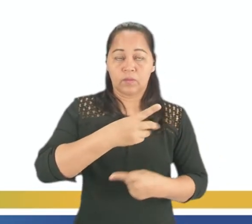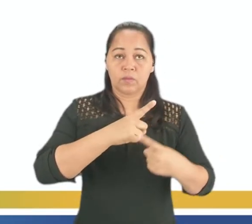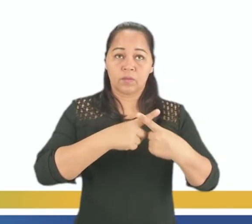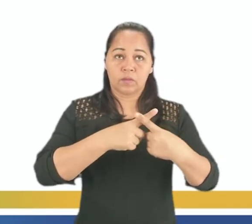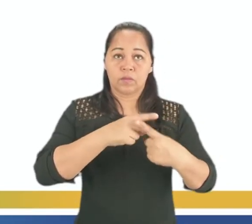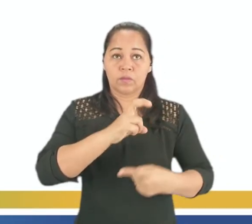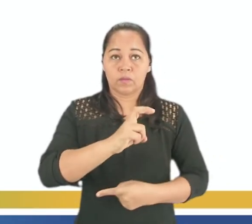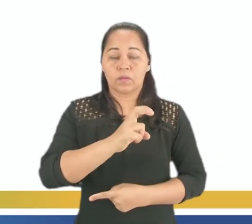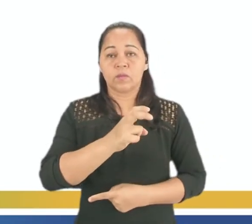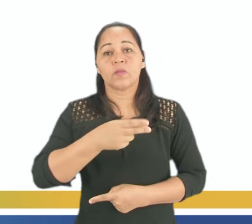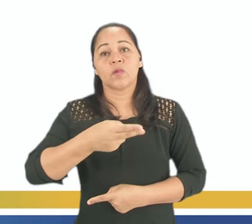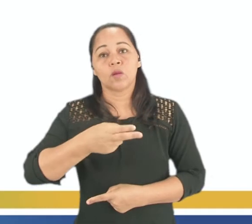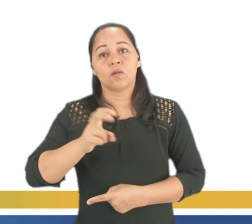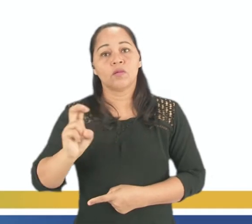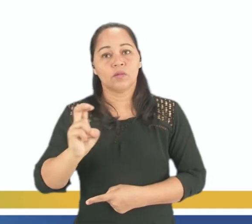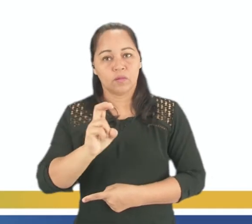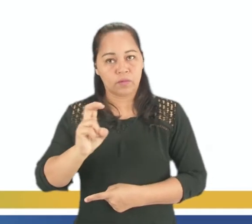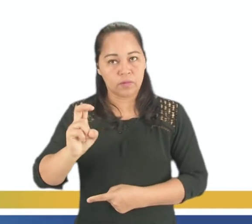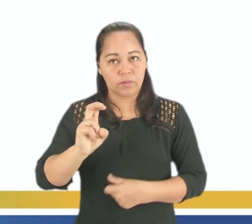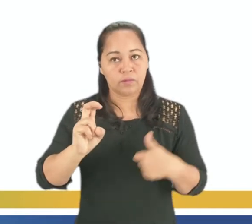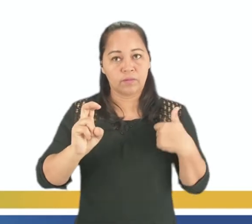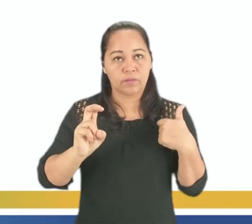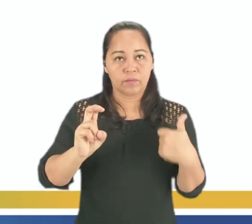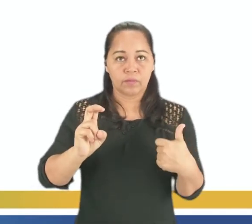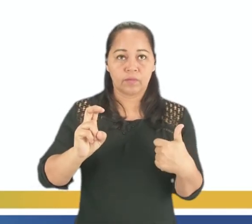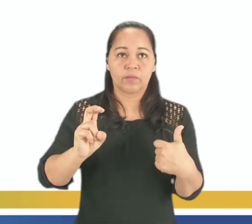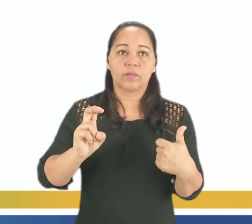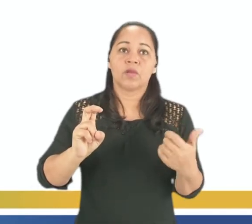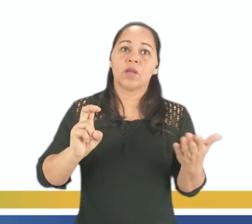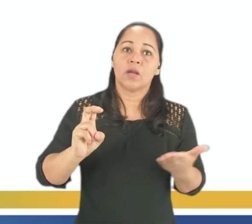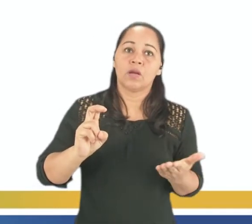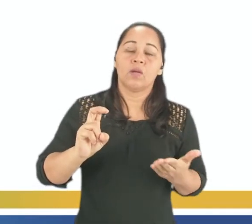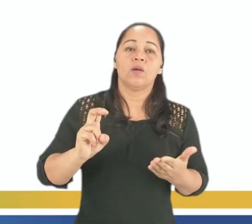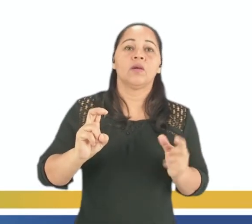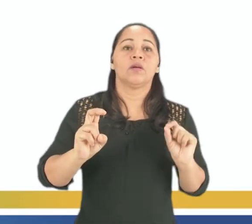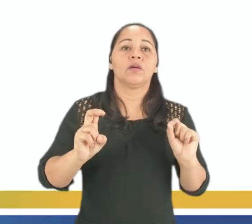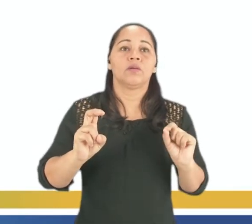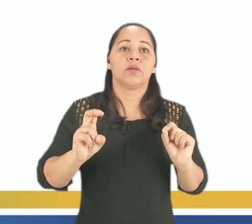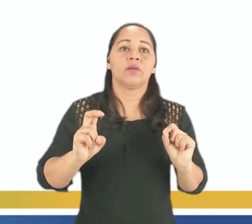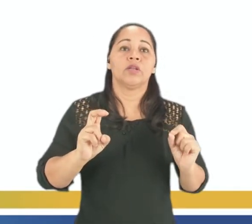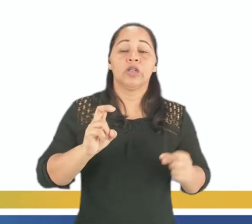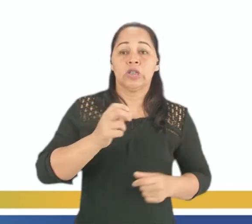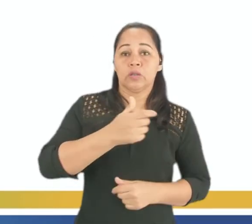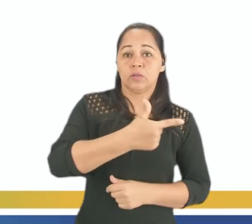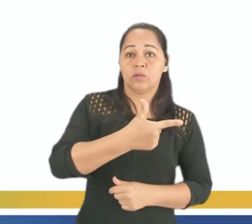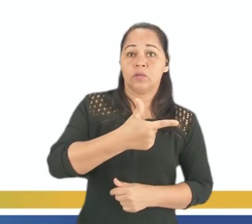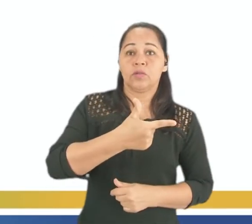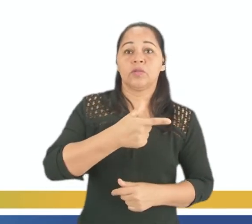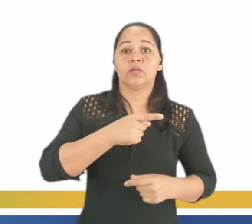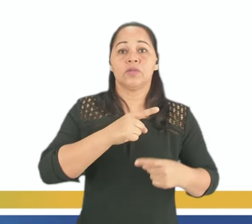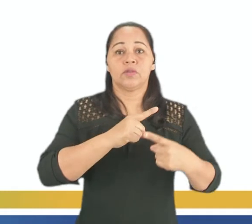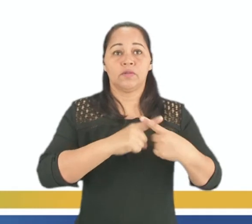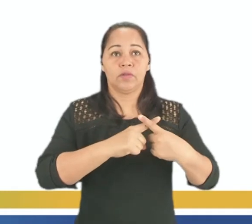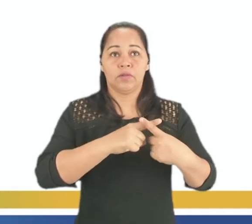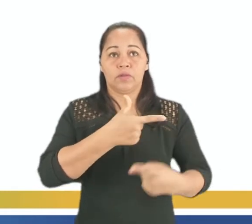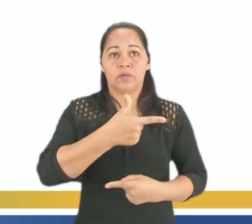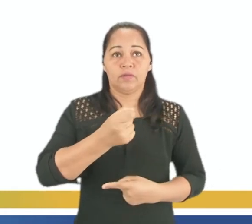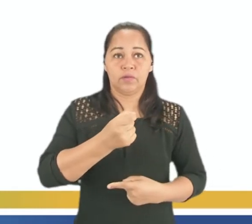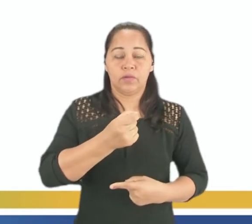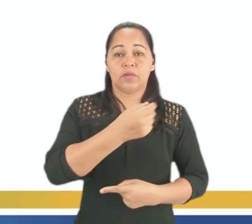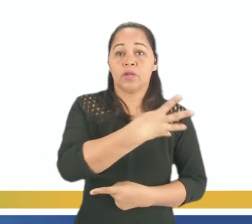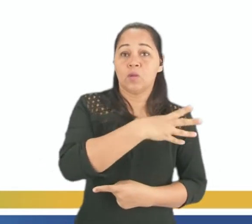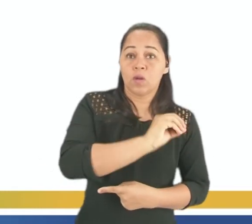a 55 para estar correto. 2 vezes 20 é igual a 40 e 3 vezes 5 é igual